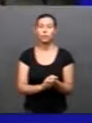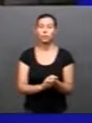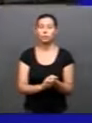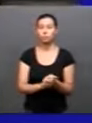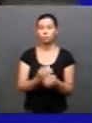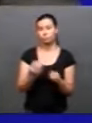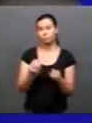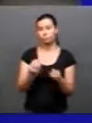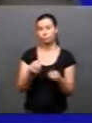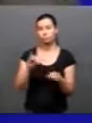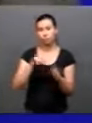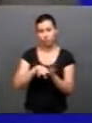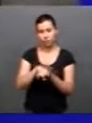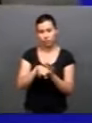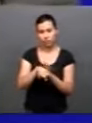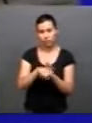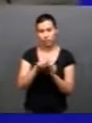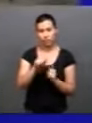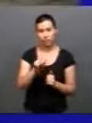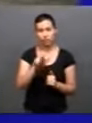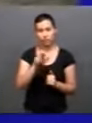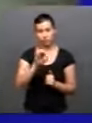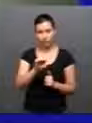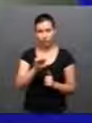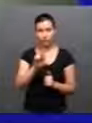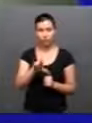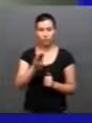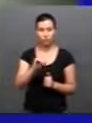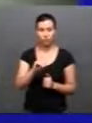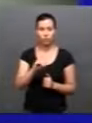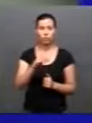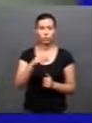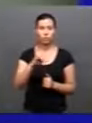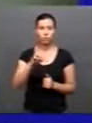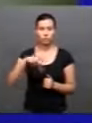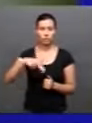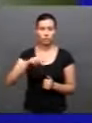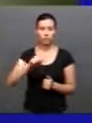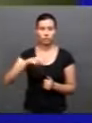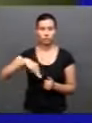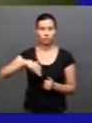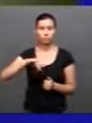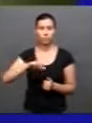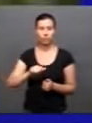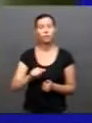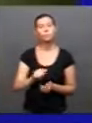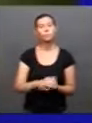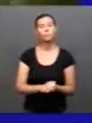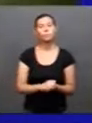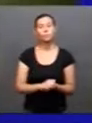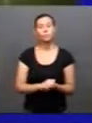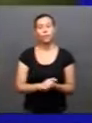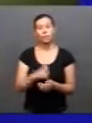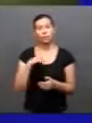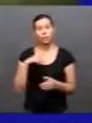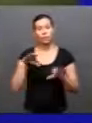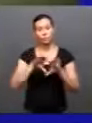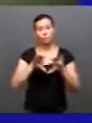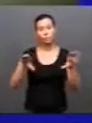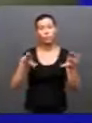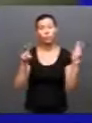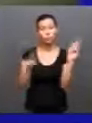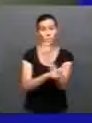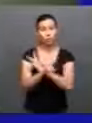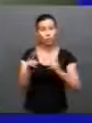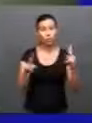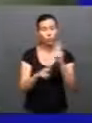em Aerodinâmica Experimental, o CEPAERO. Através de um túnel de vento, que é o segundo maior da América Latina, o centro